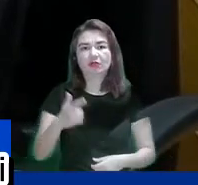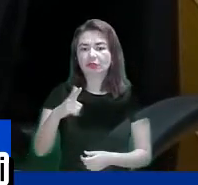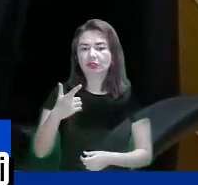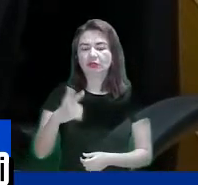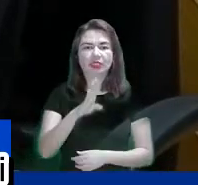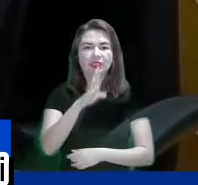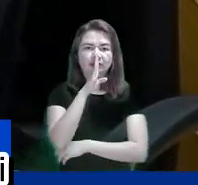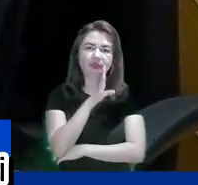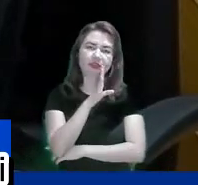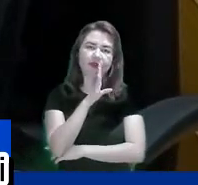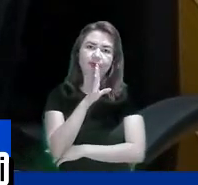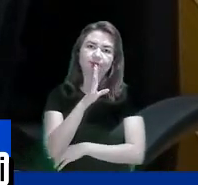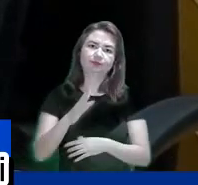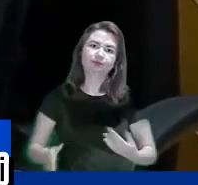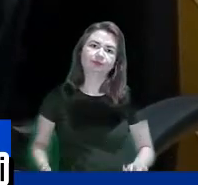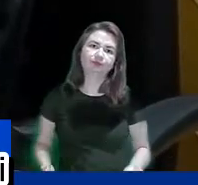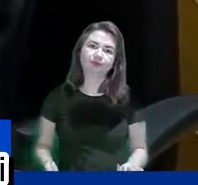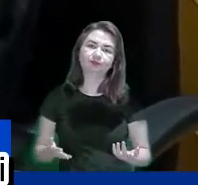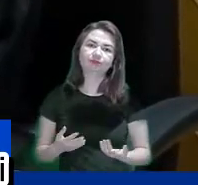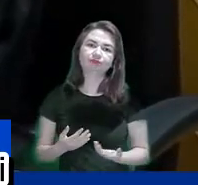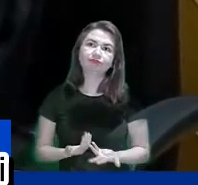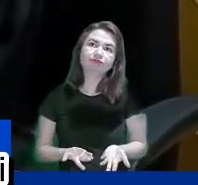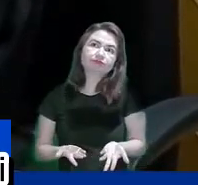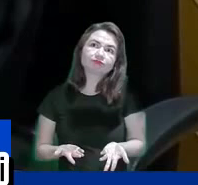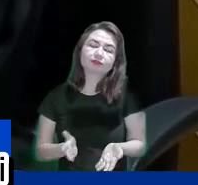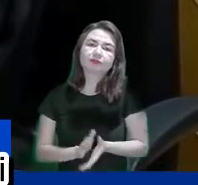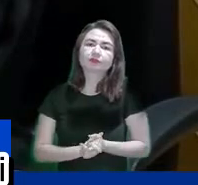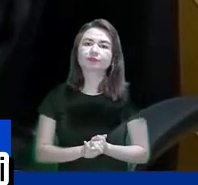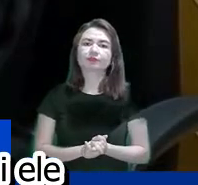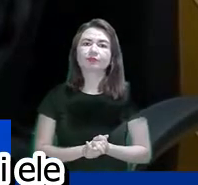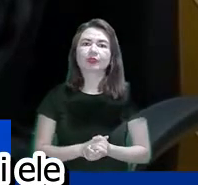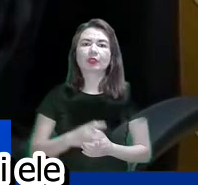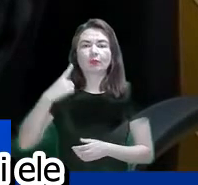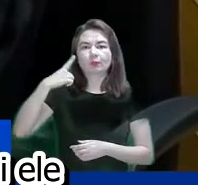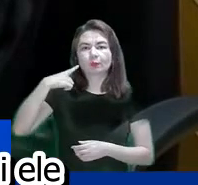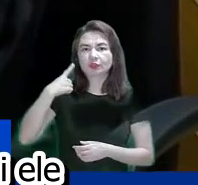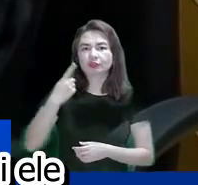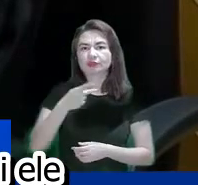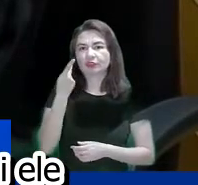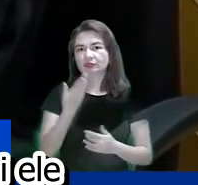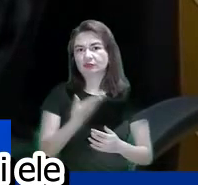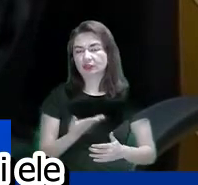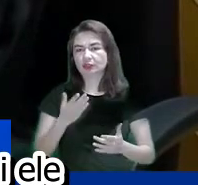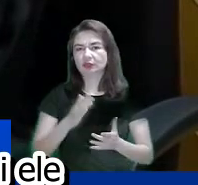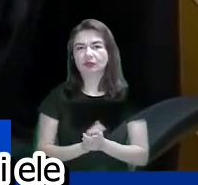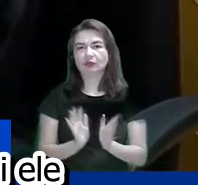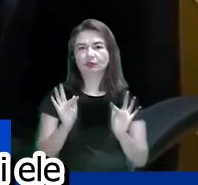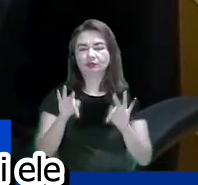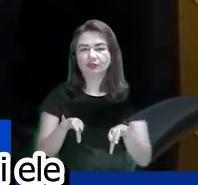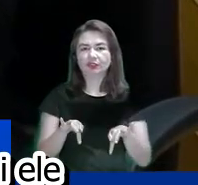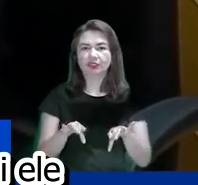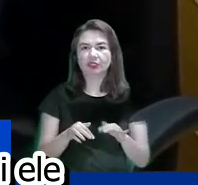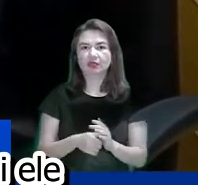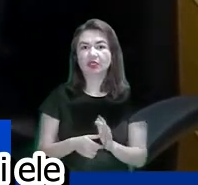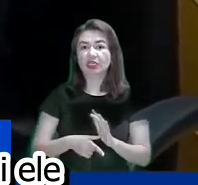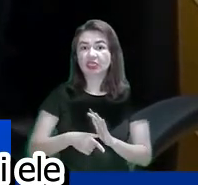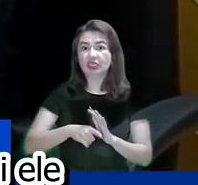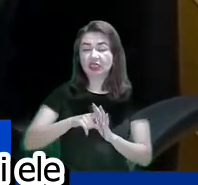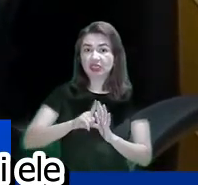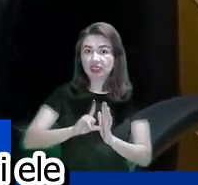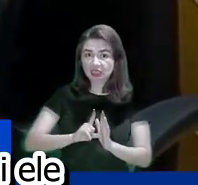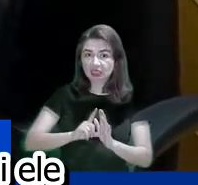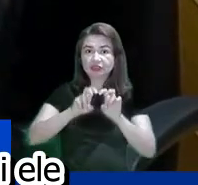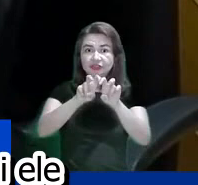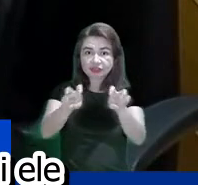omissão. Eu confesso que o advogado até falou agora no final, antes da sessão, que